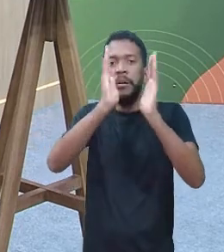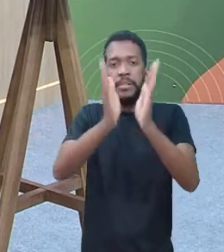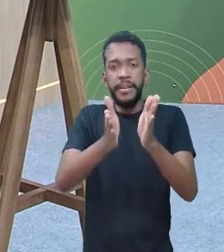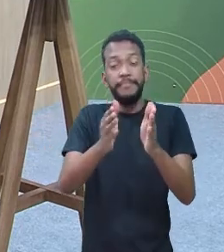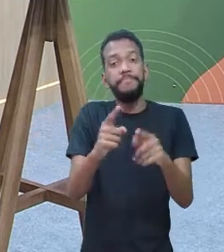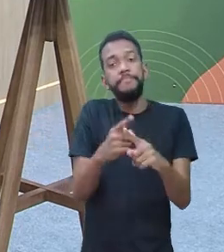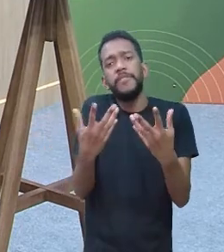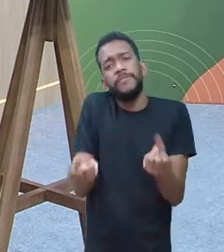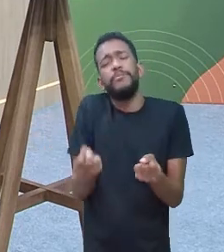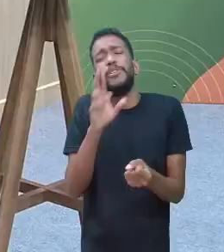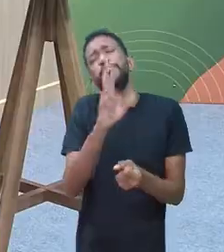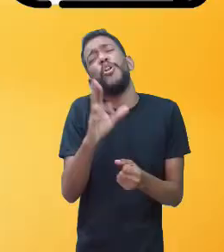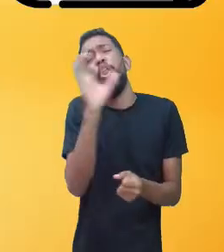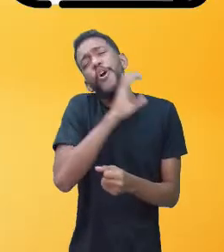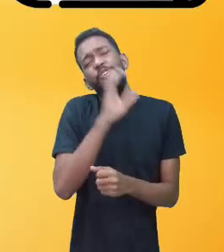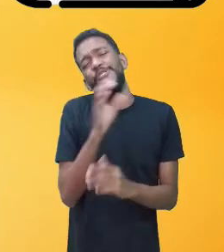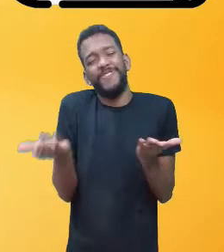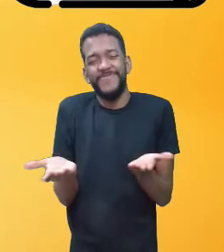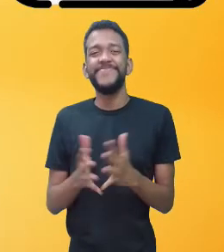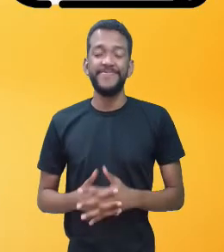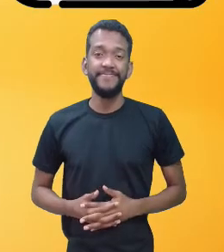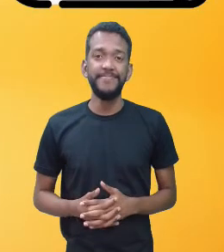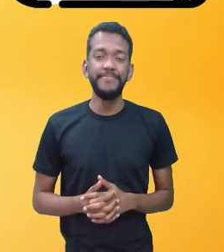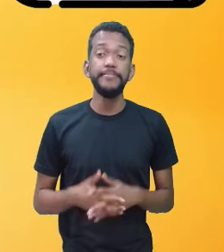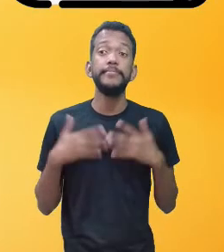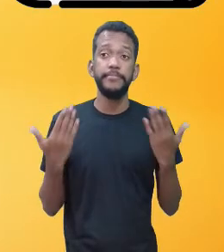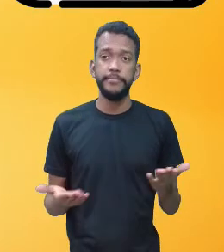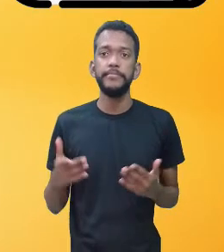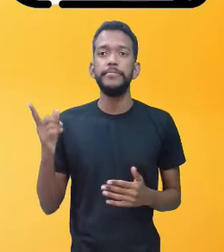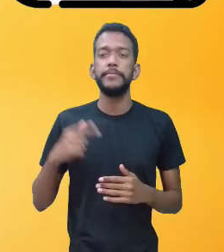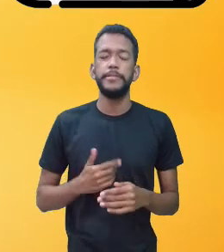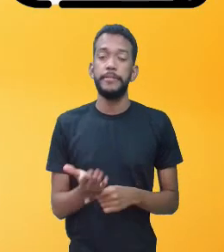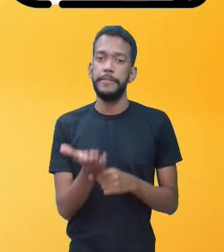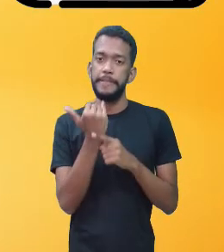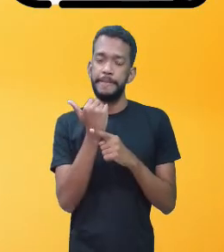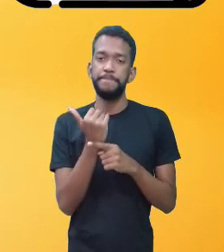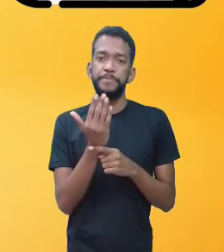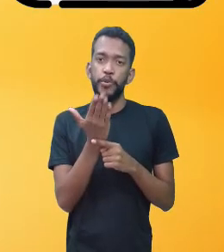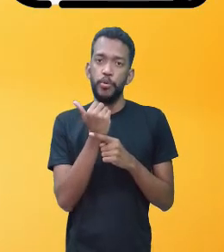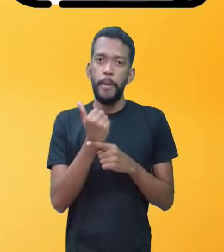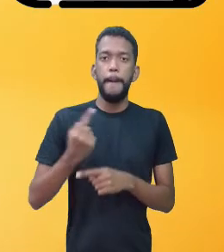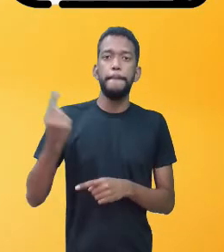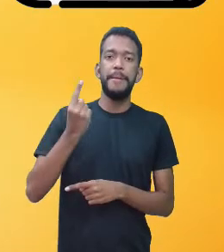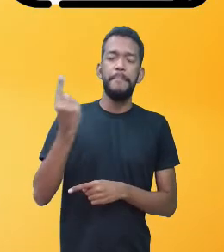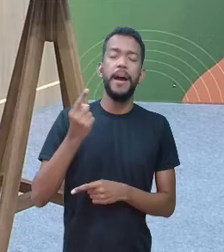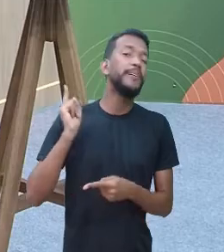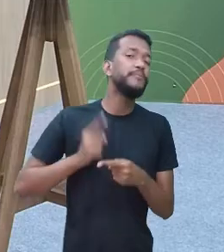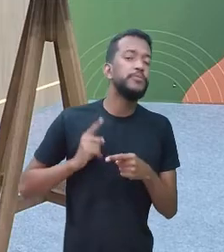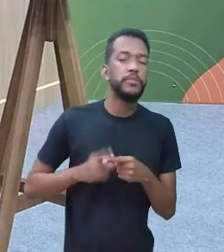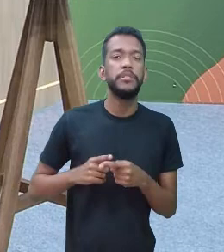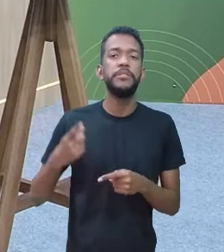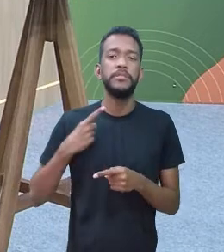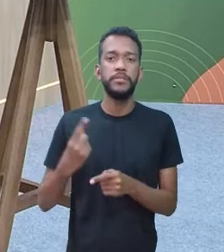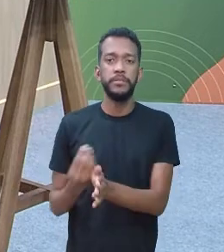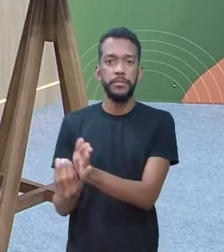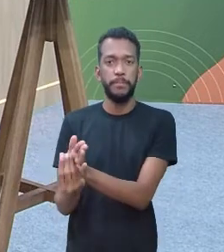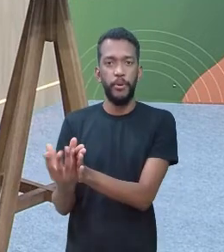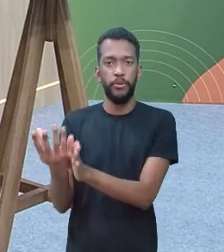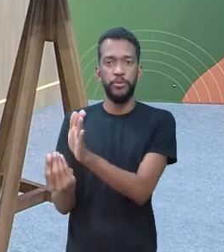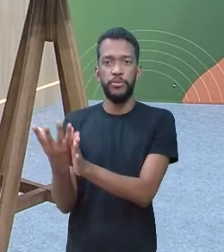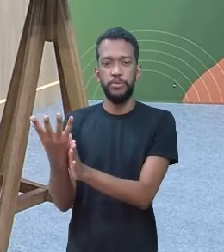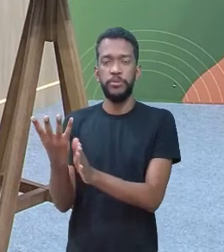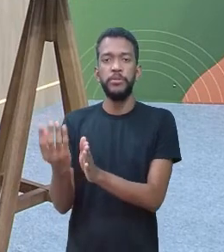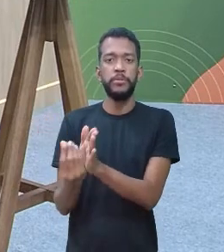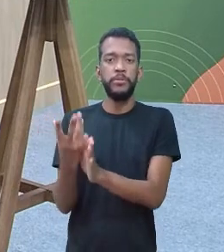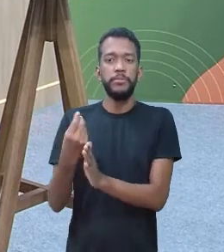resposta, professora. Vamos lá, gente. Então, ela é uma consumidora primária. Por quê? Porque ela está fazendo ali o papel